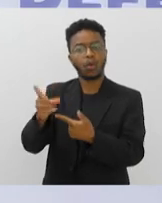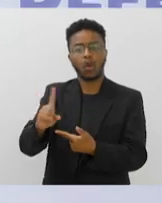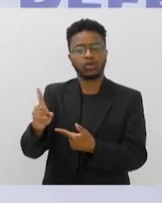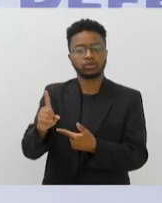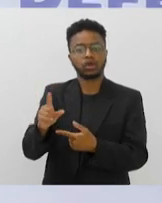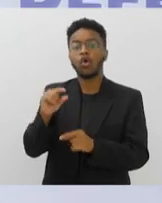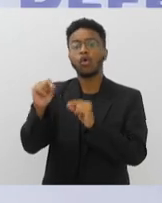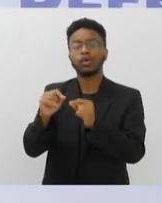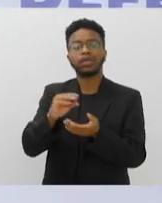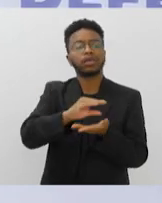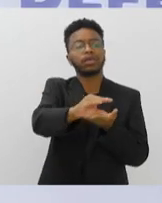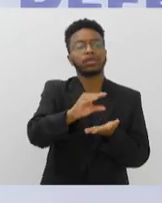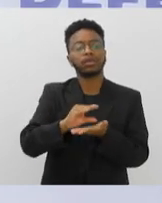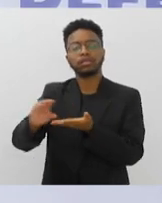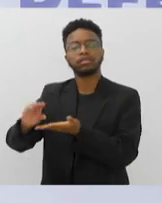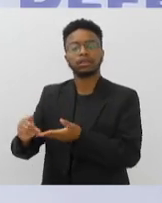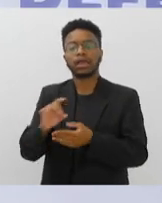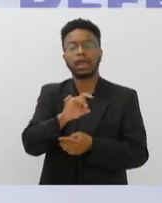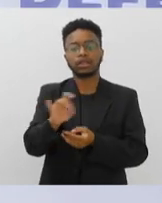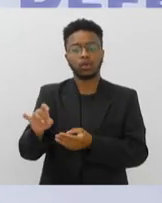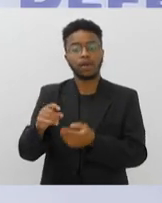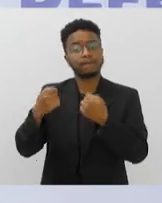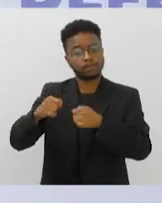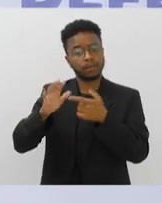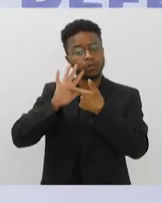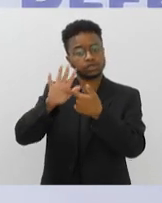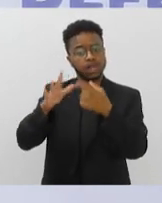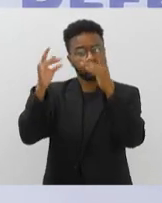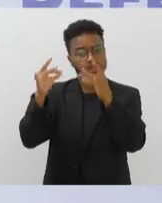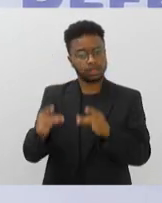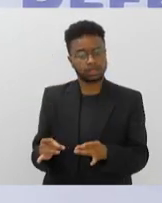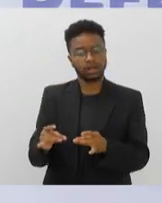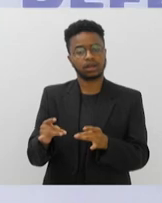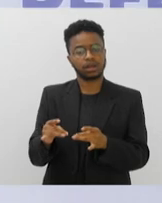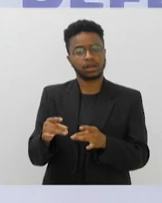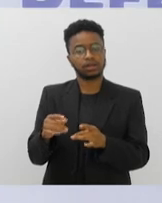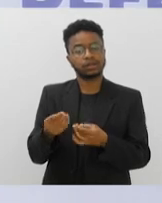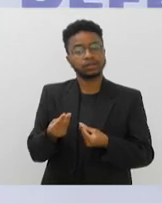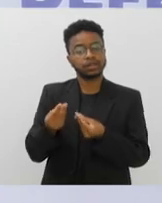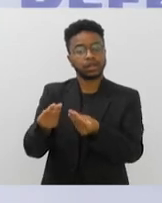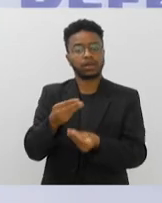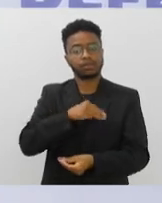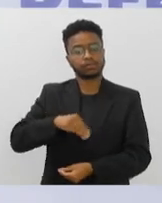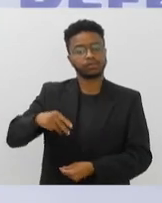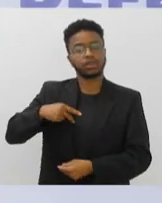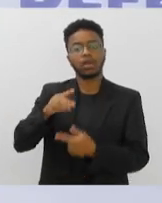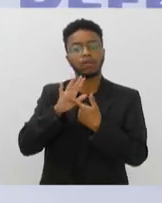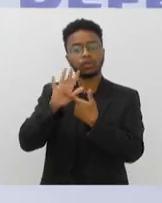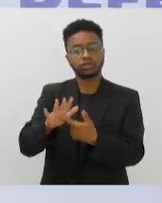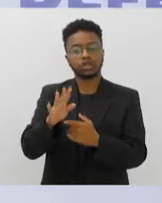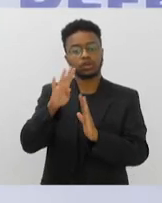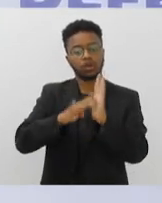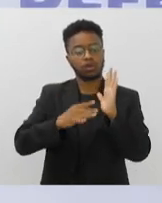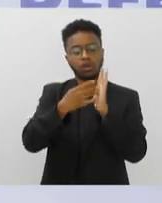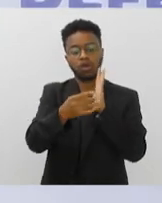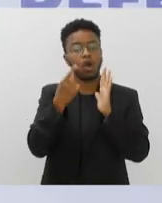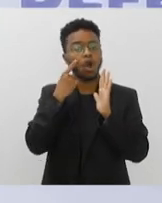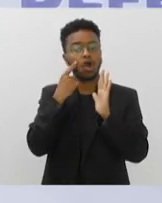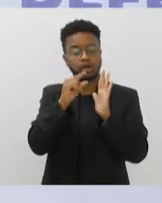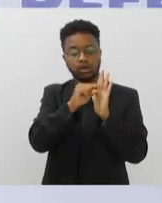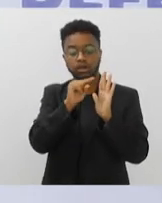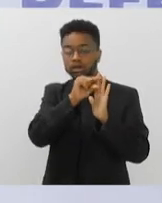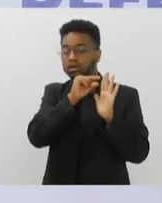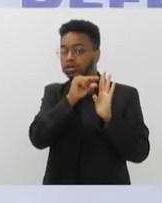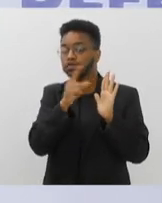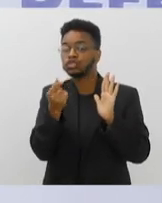o que vai pro fundo o que não vai é demonstrar é chegar a Ministério Público oficiar mais de forma técnica demonstrando lá no plano plural Olha isso aqui foi destinado mas